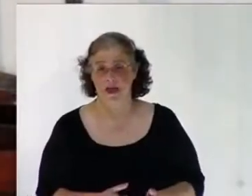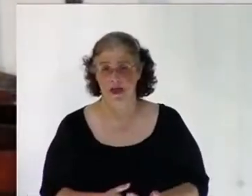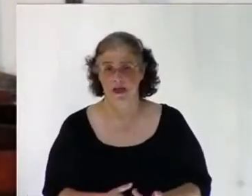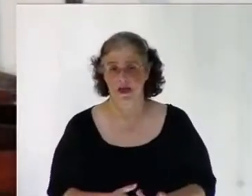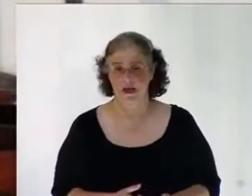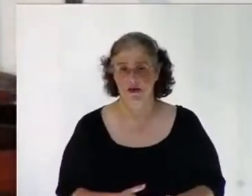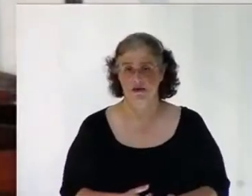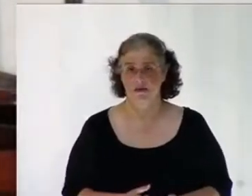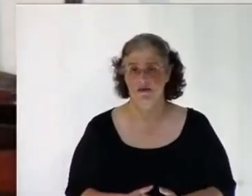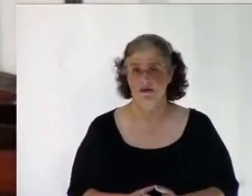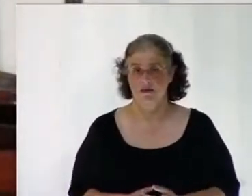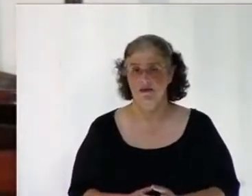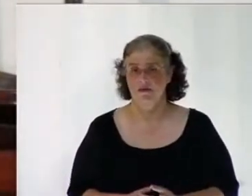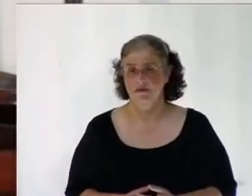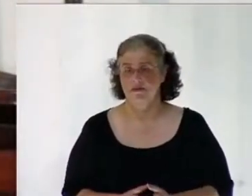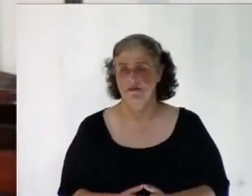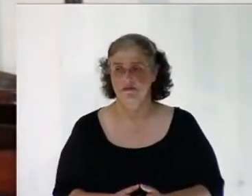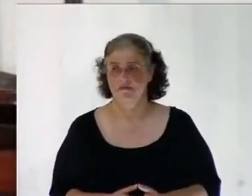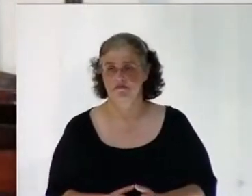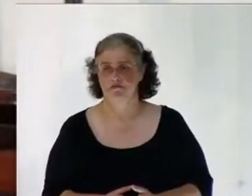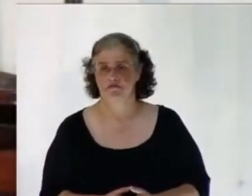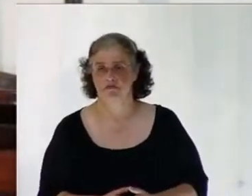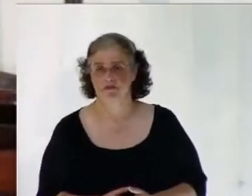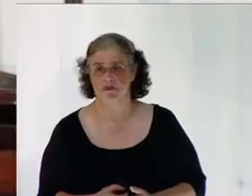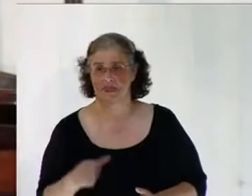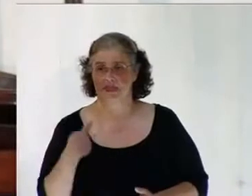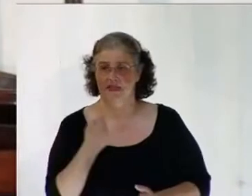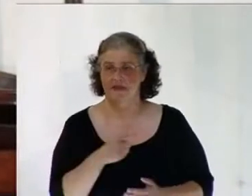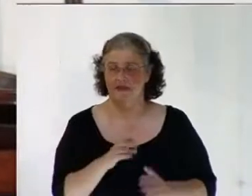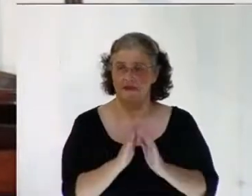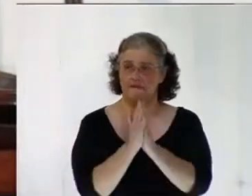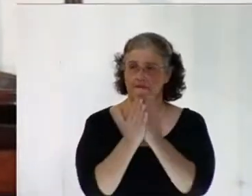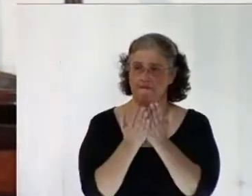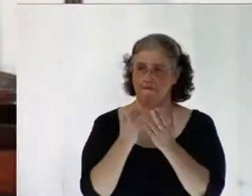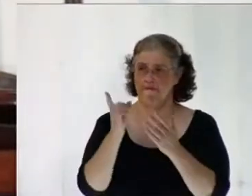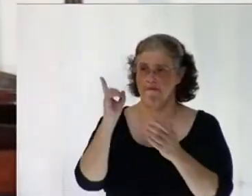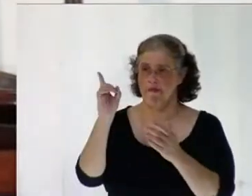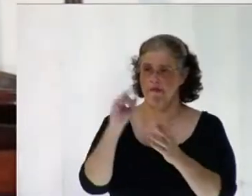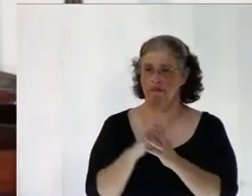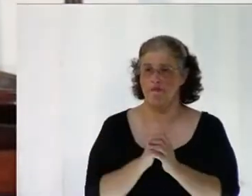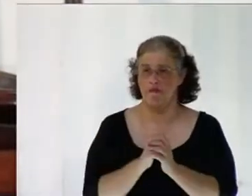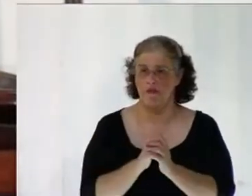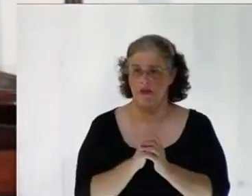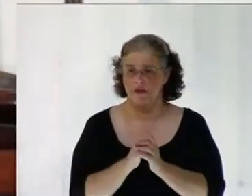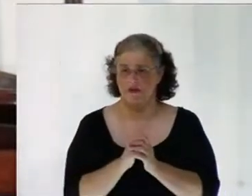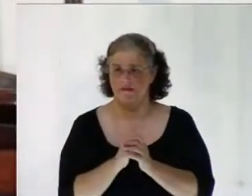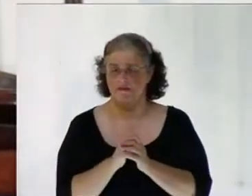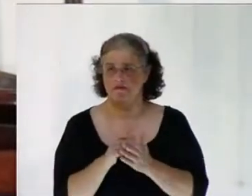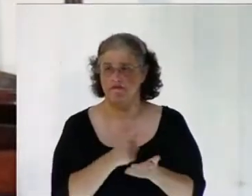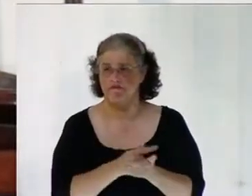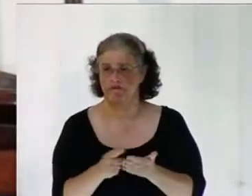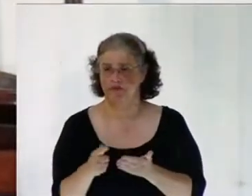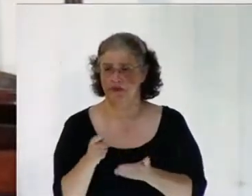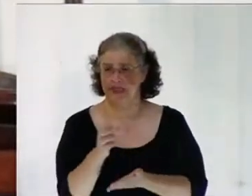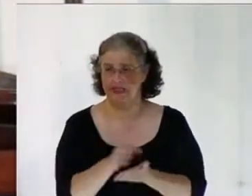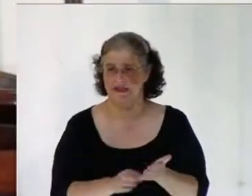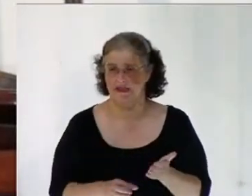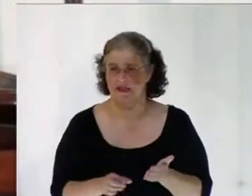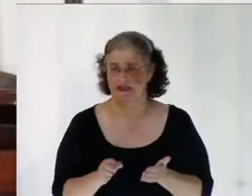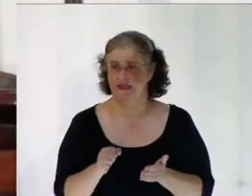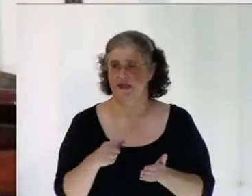quero convidar os irmãos nesse instante a que abram as suas Bíblias no livro de Gênesis,